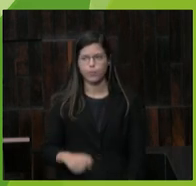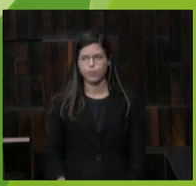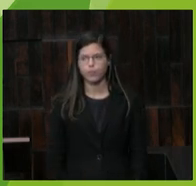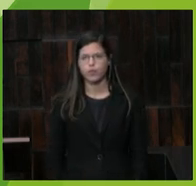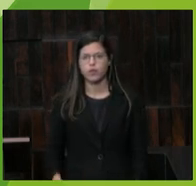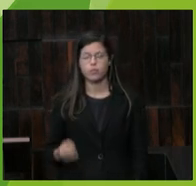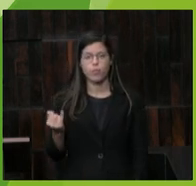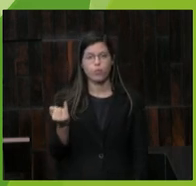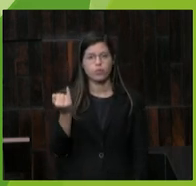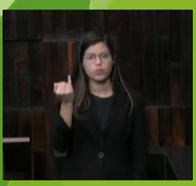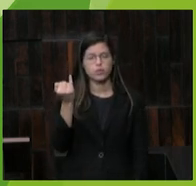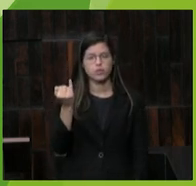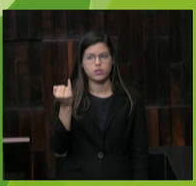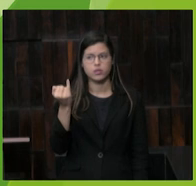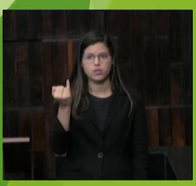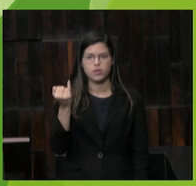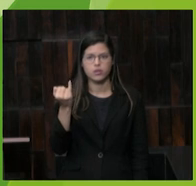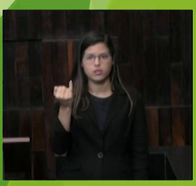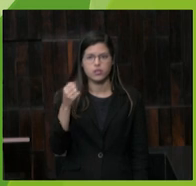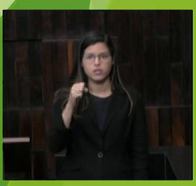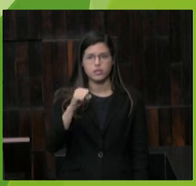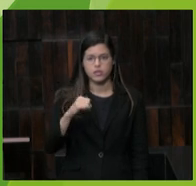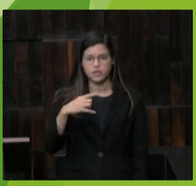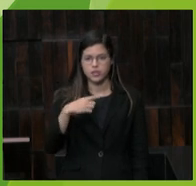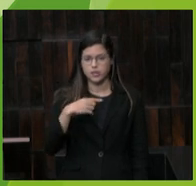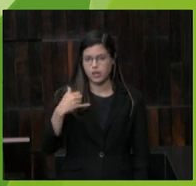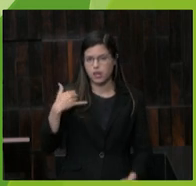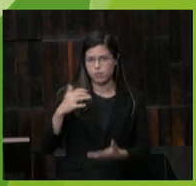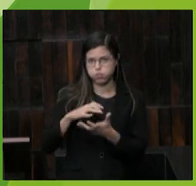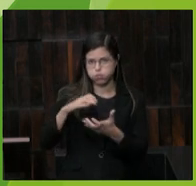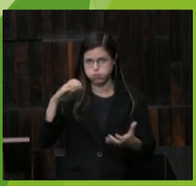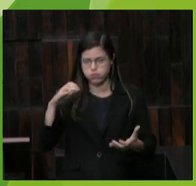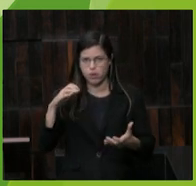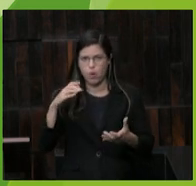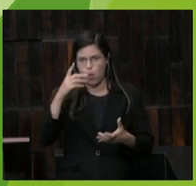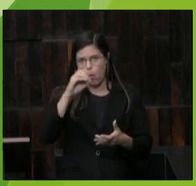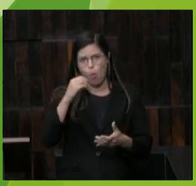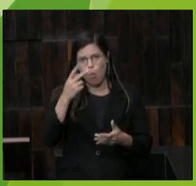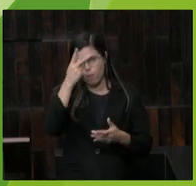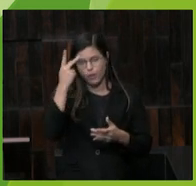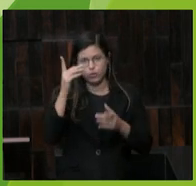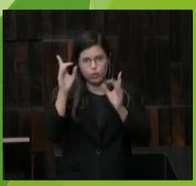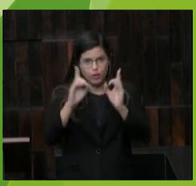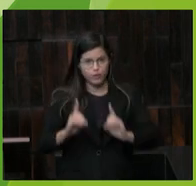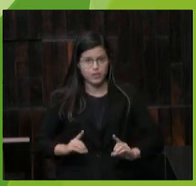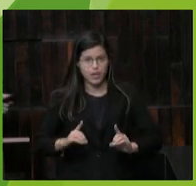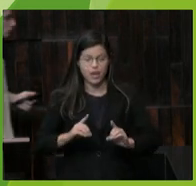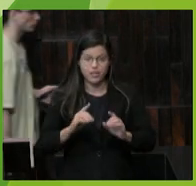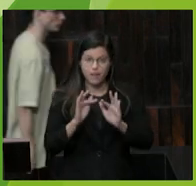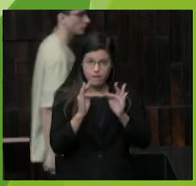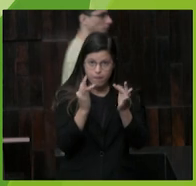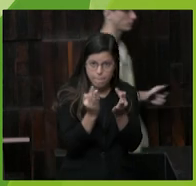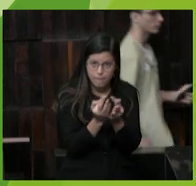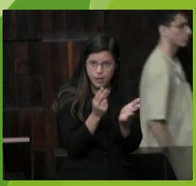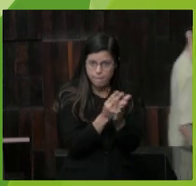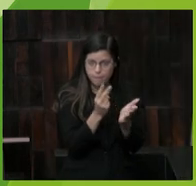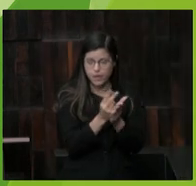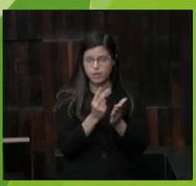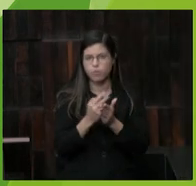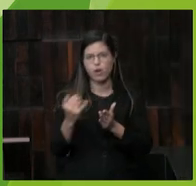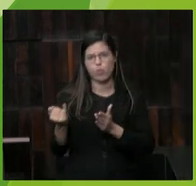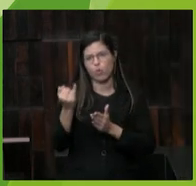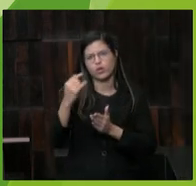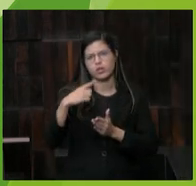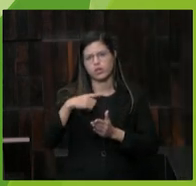é importante, se tem outro idoso ou outra pessoa com deficiência na mesma família, é possível que tenha o LOAS para mais de